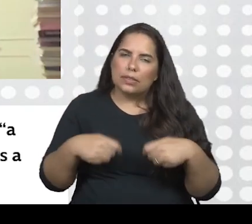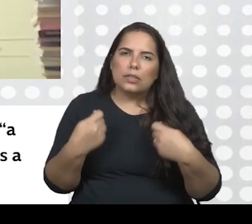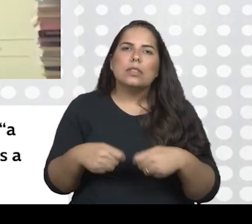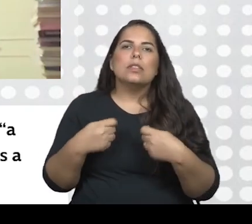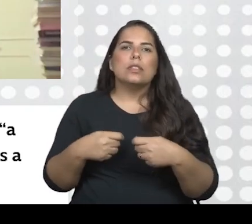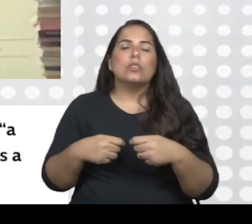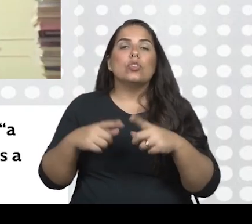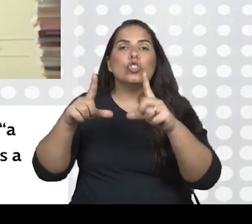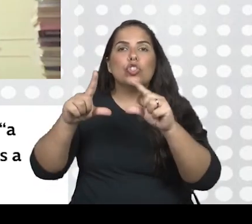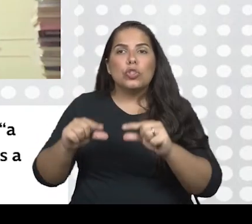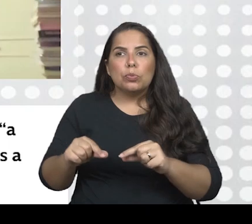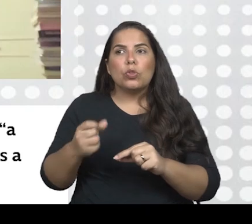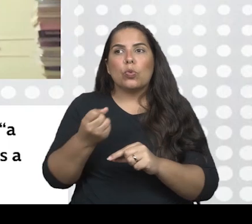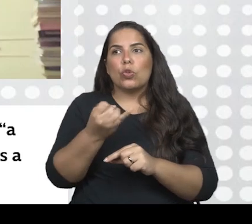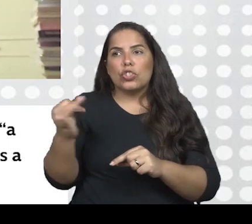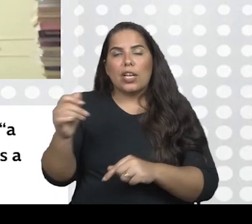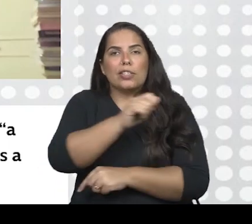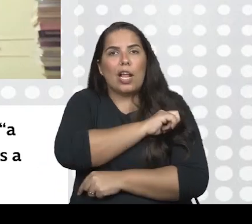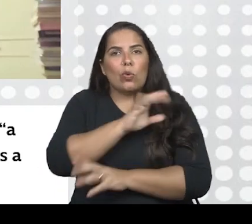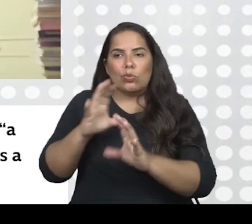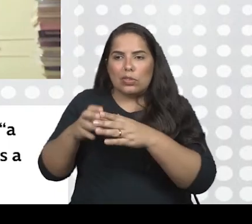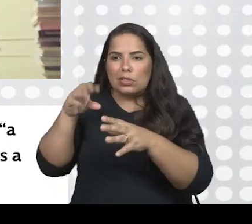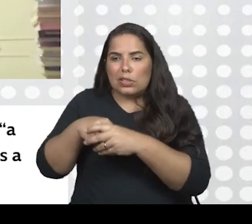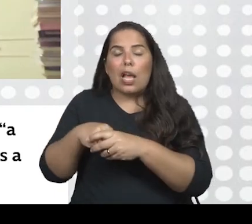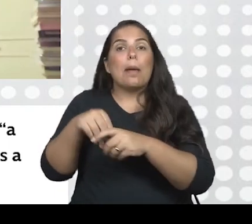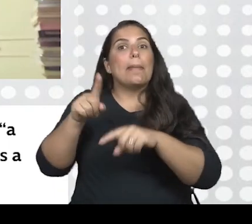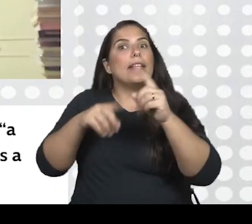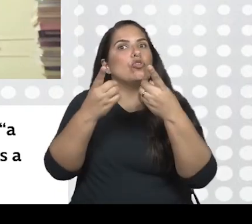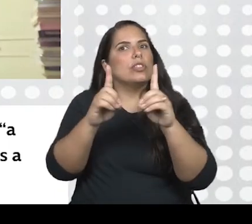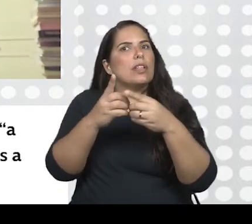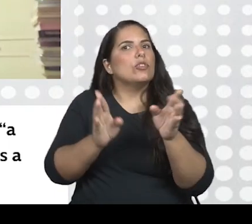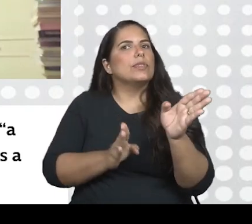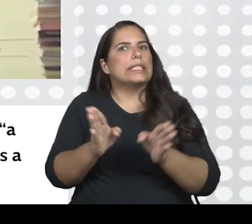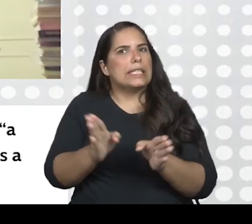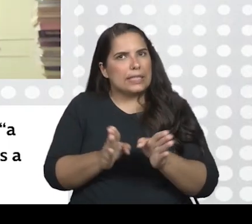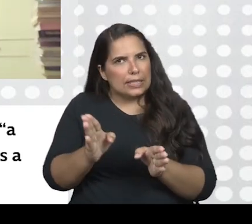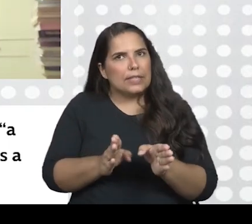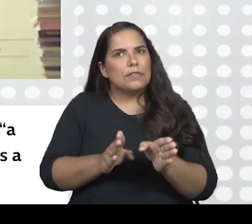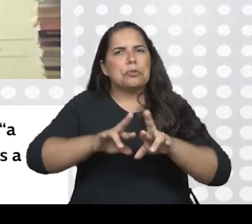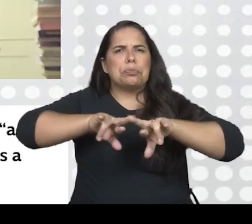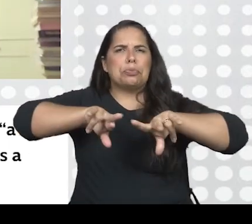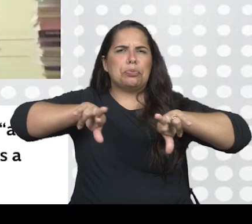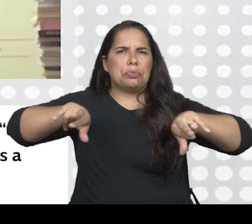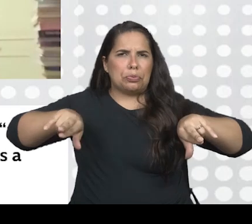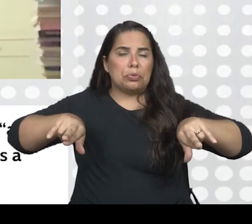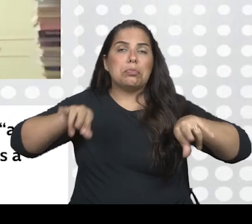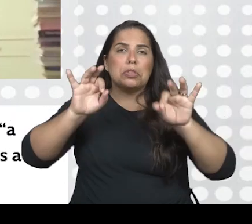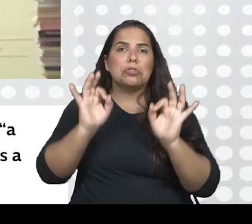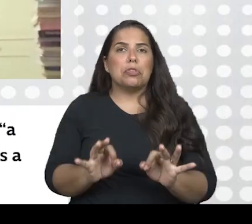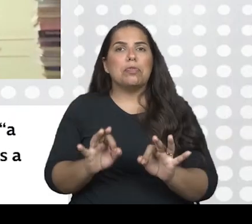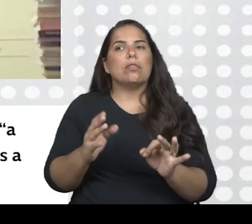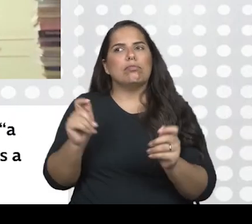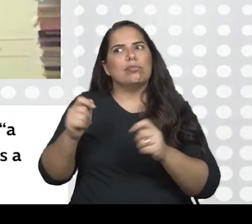preciso diminuir o número de alunos por sala, garantir material didático acessível e diversificado para, de